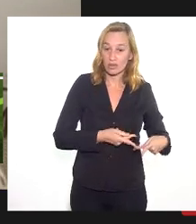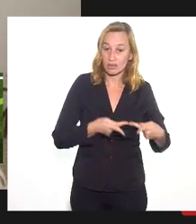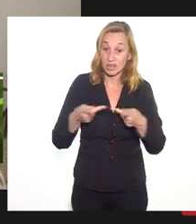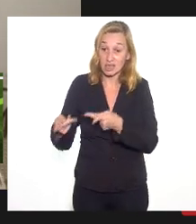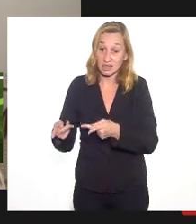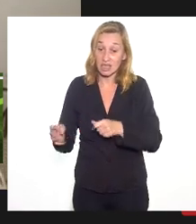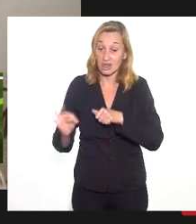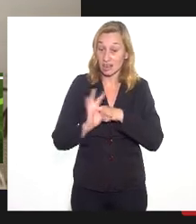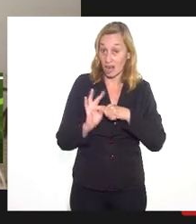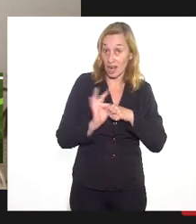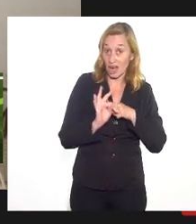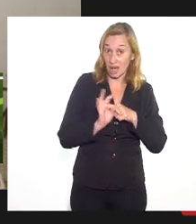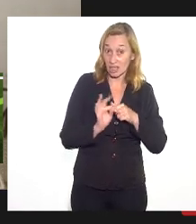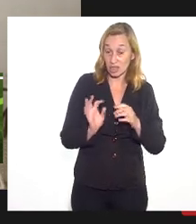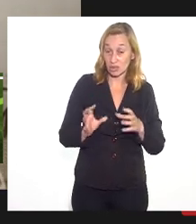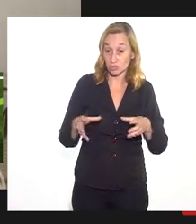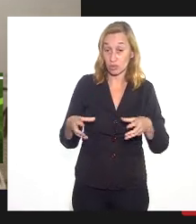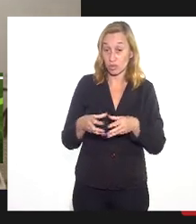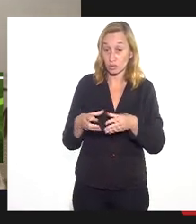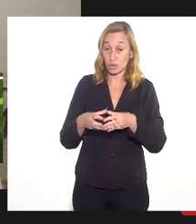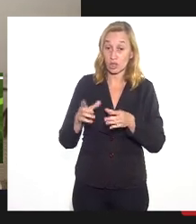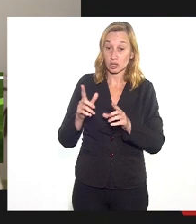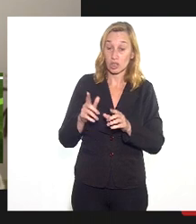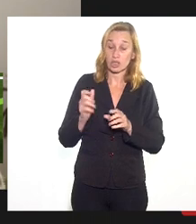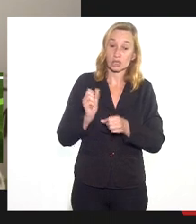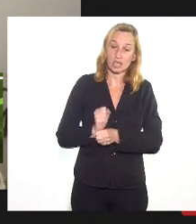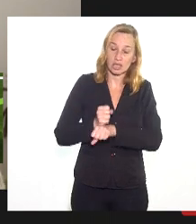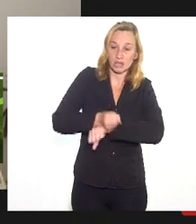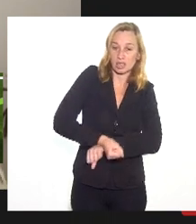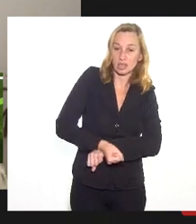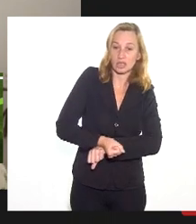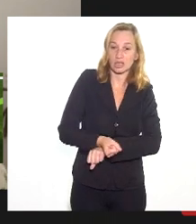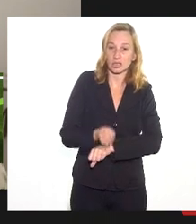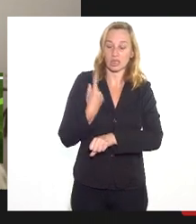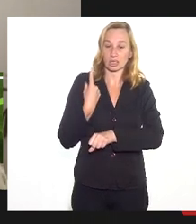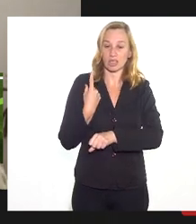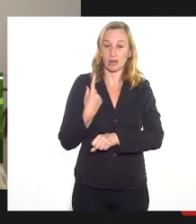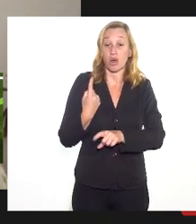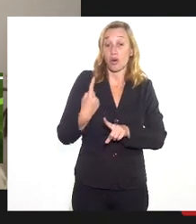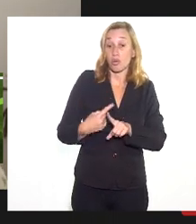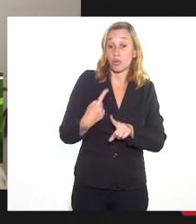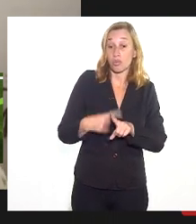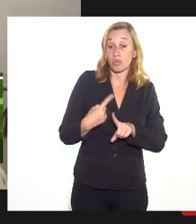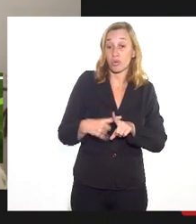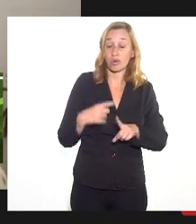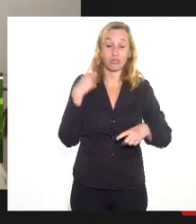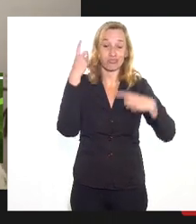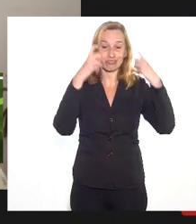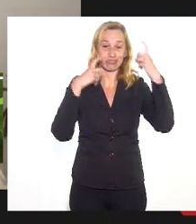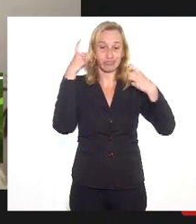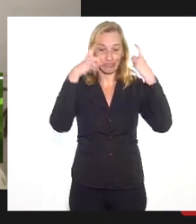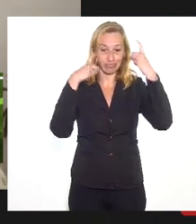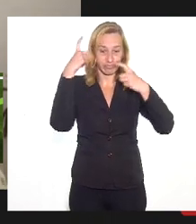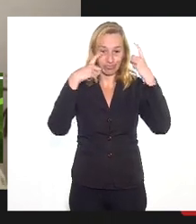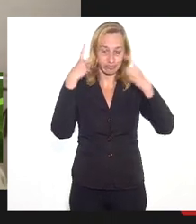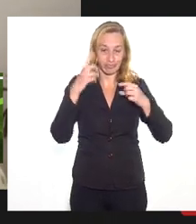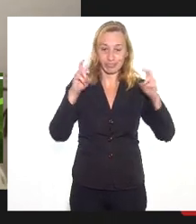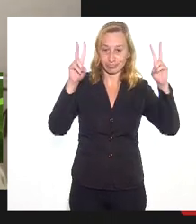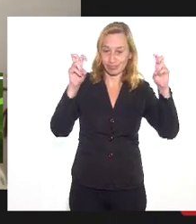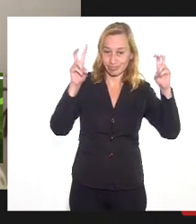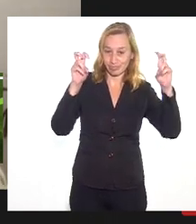técnica numa comunidade quilombola justamente por conta da preocupação com a questão